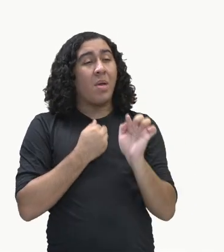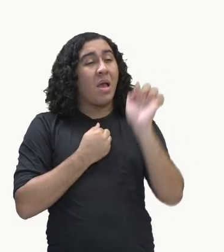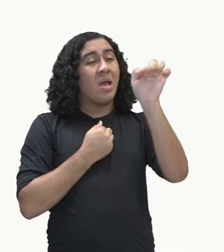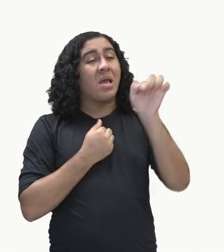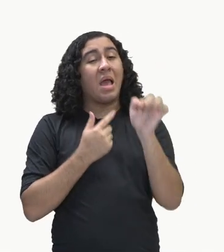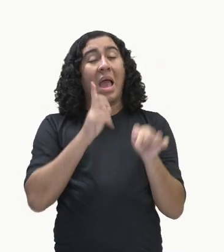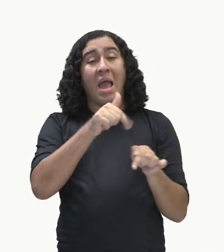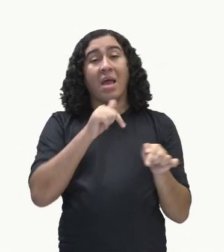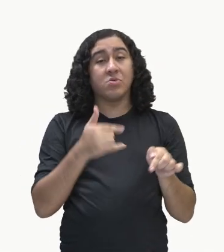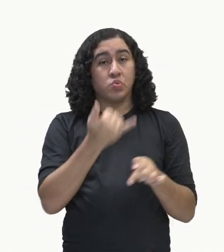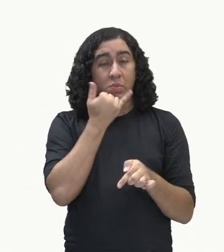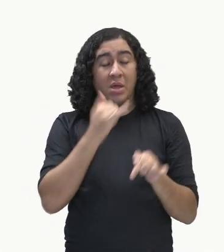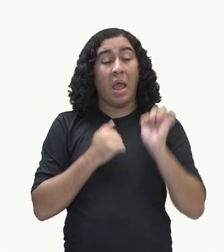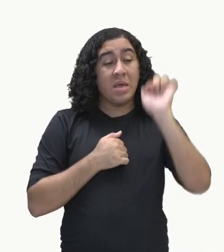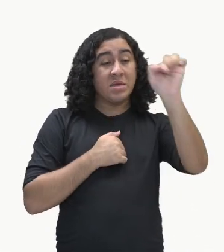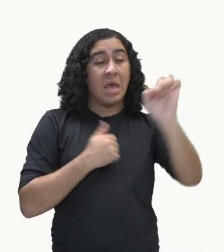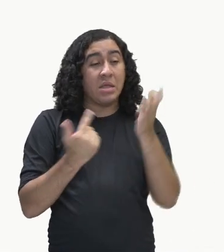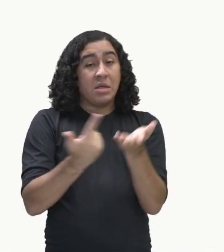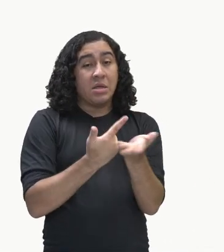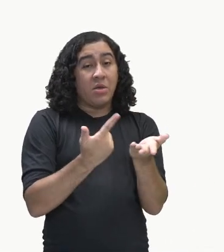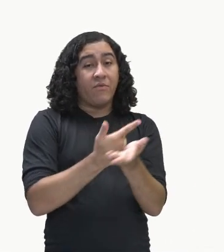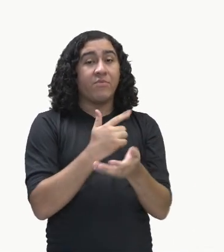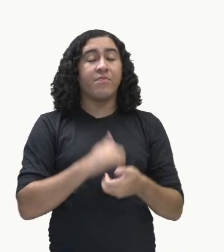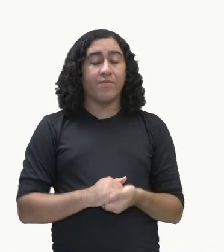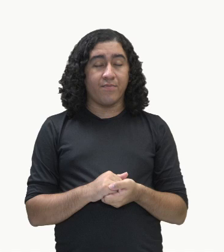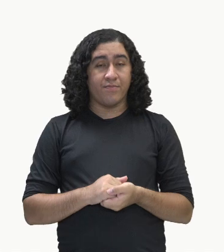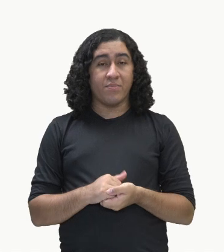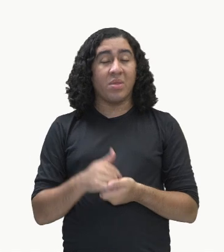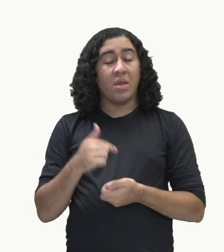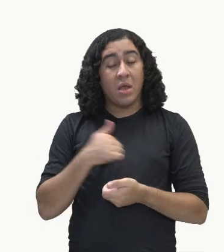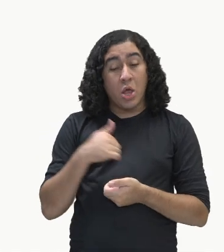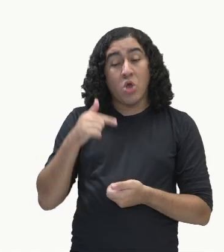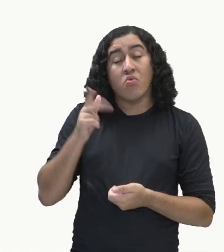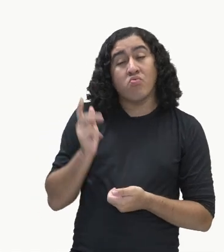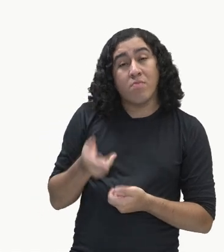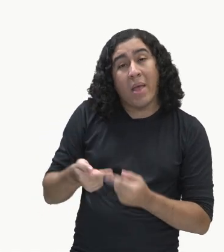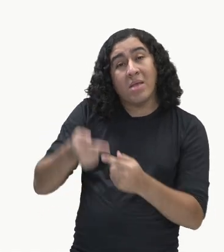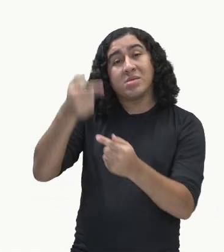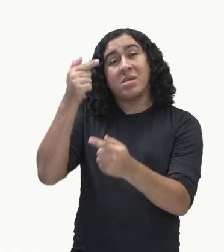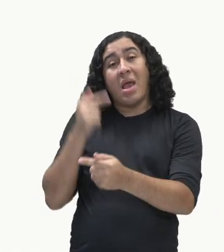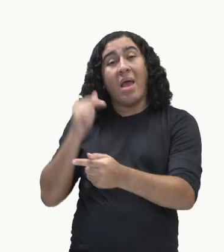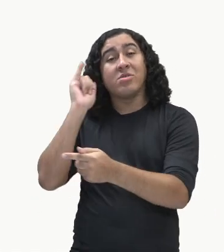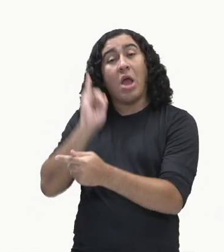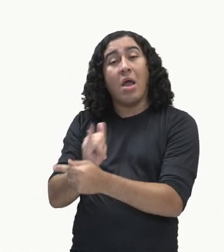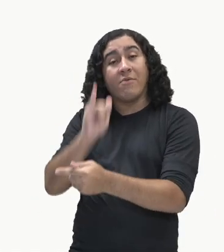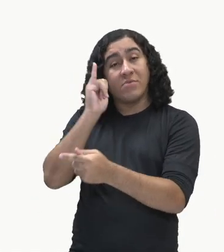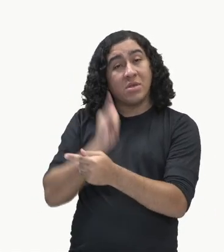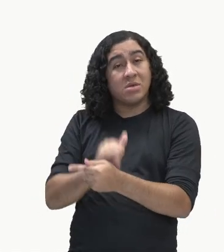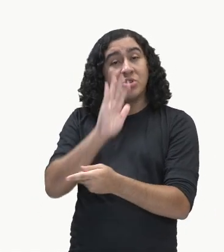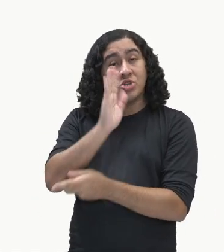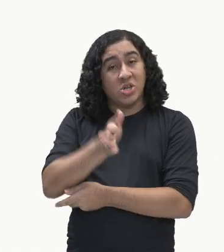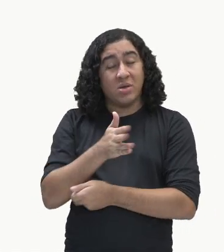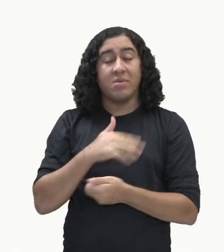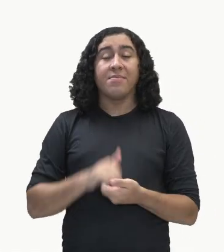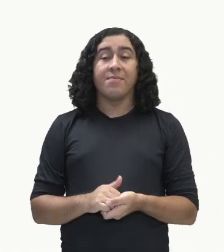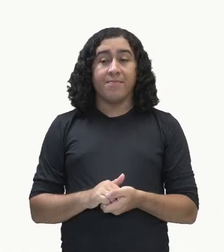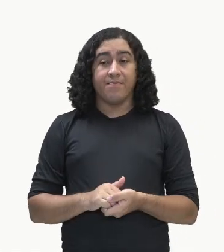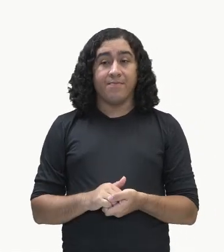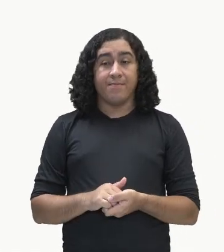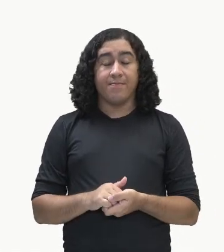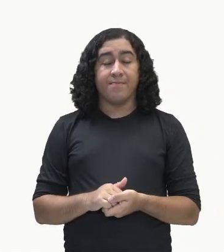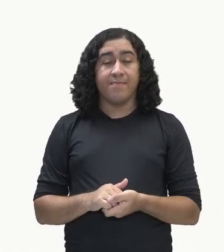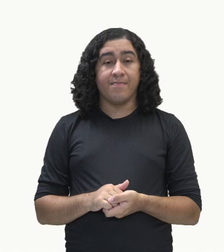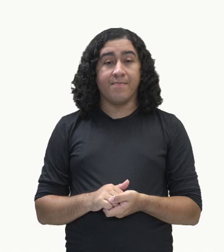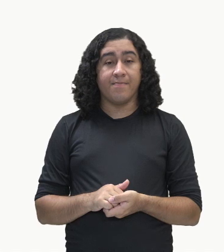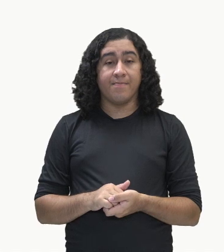que eu estive falando. I've been telling you. Que eu estive falando, né, te falando sobre,